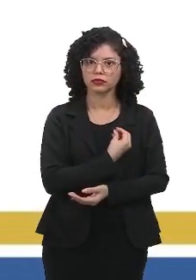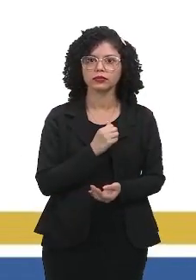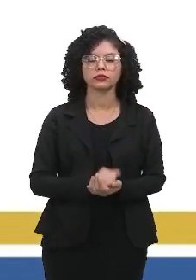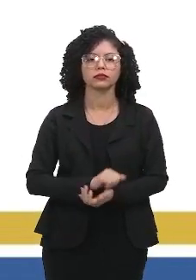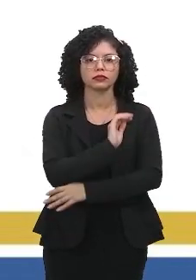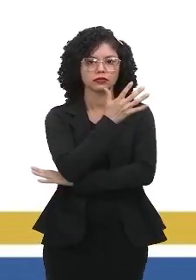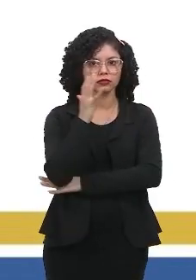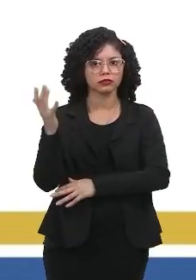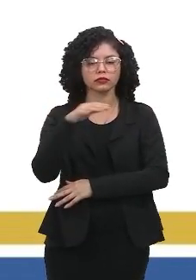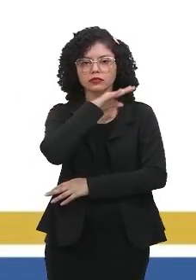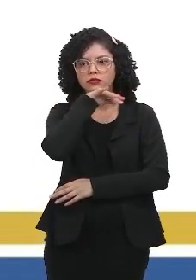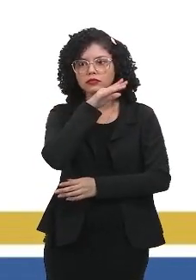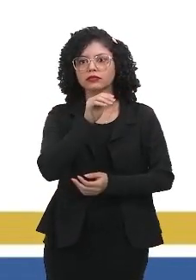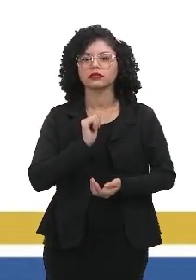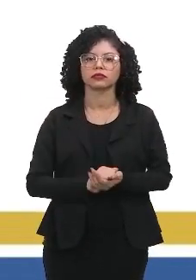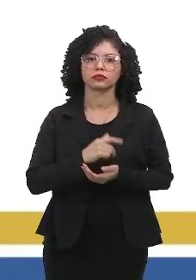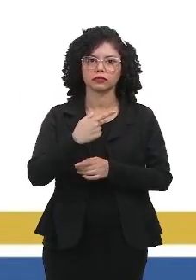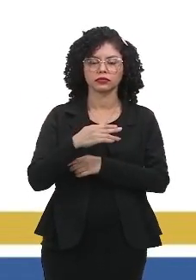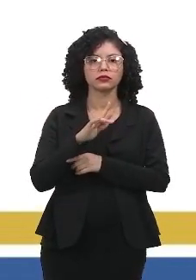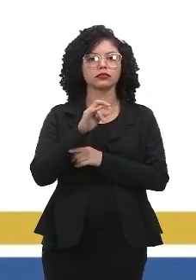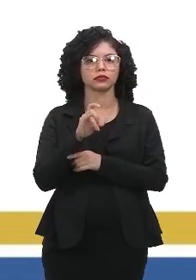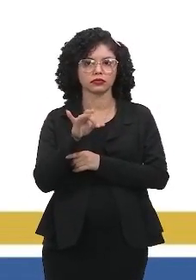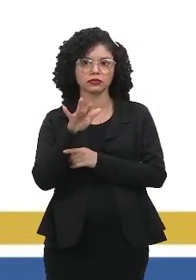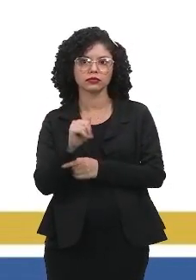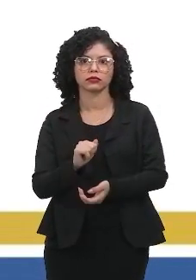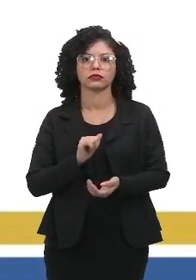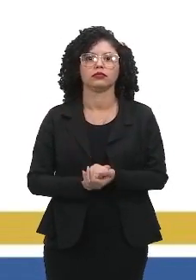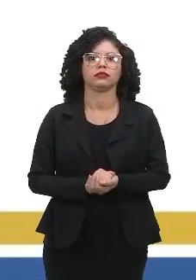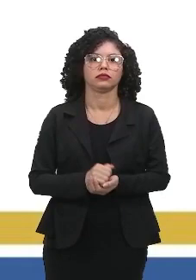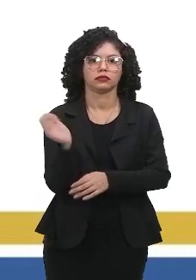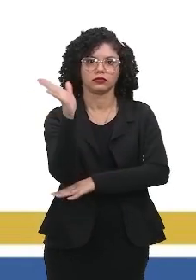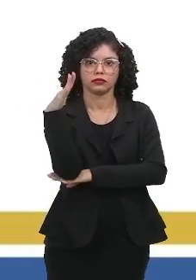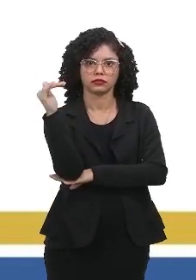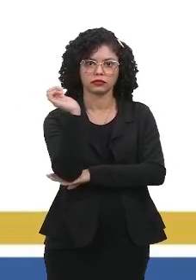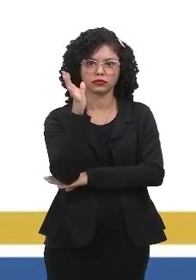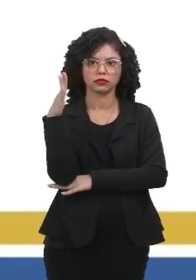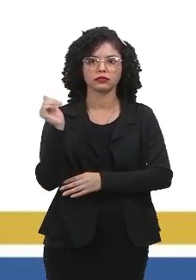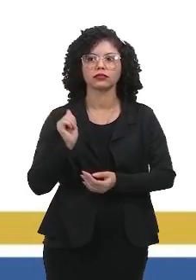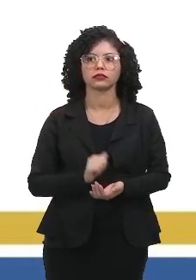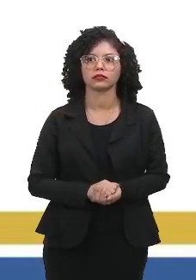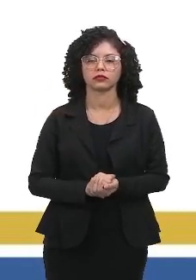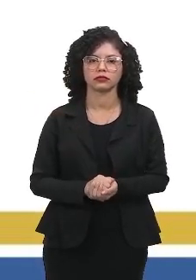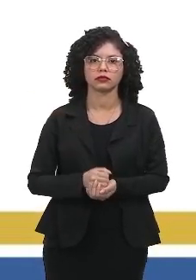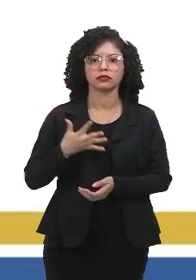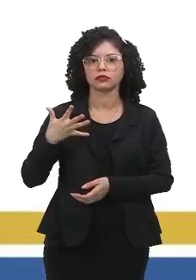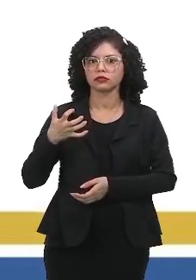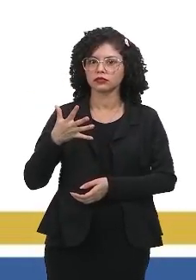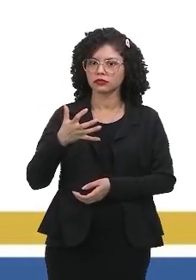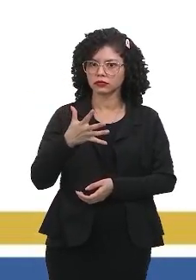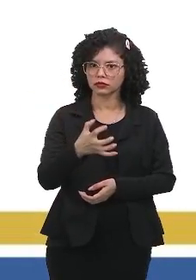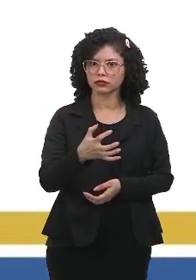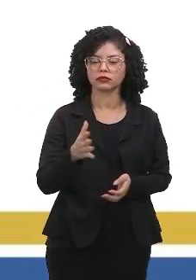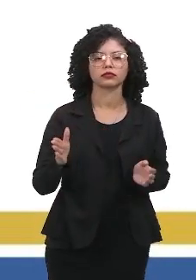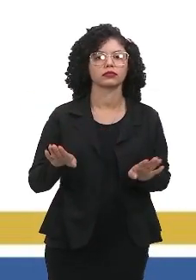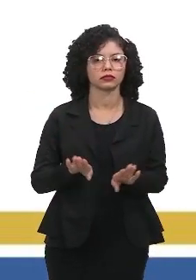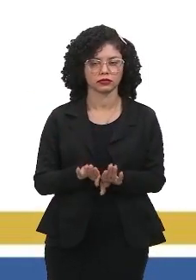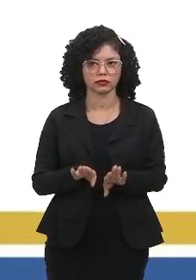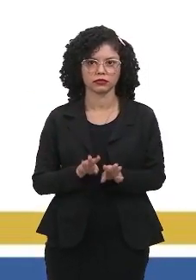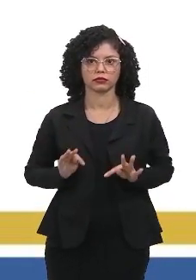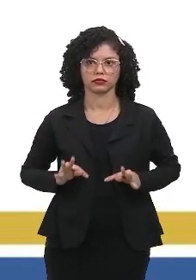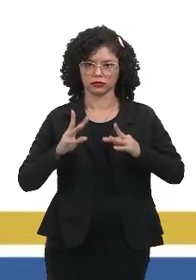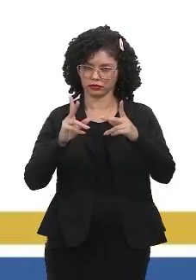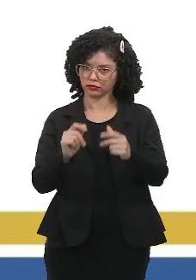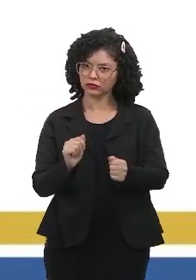animais os protozoários As algas a as bactérias até todos esses